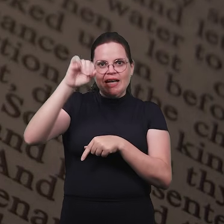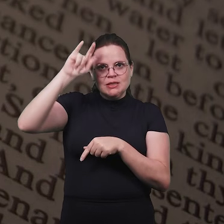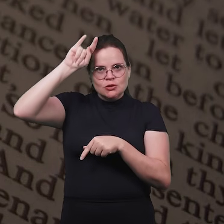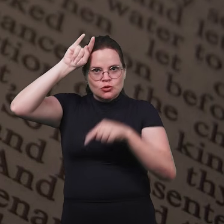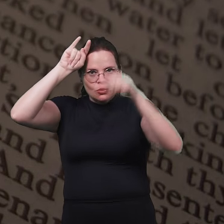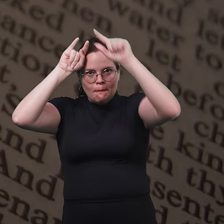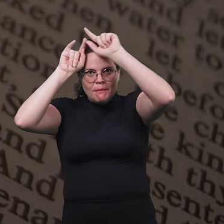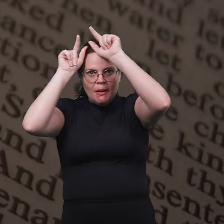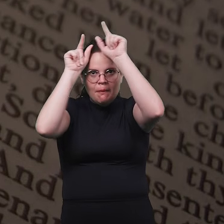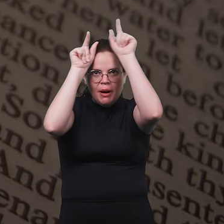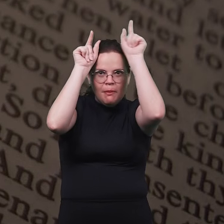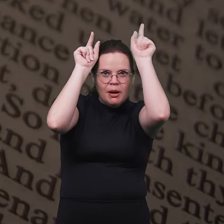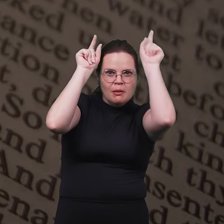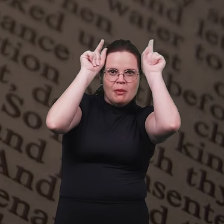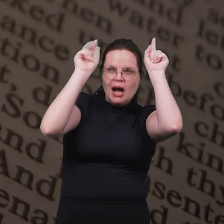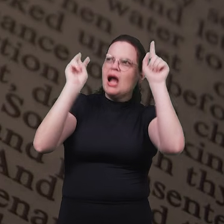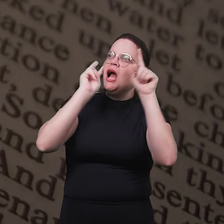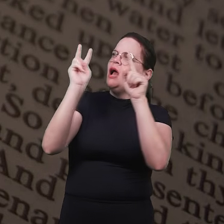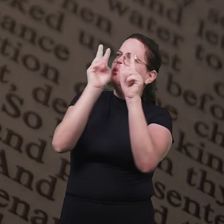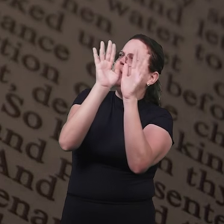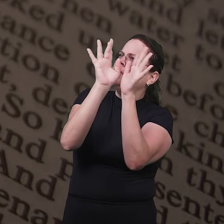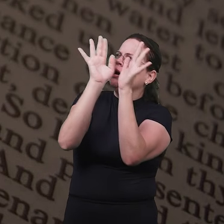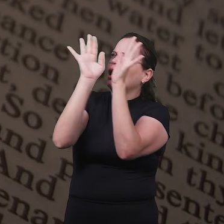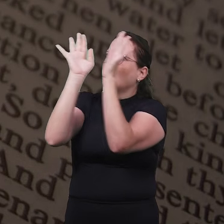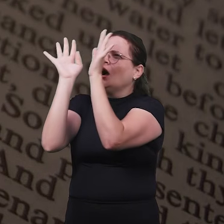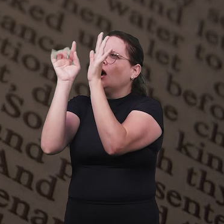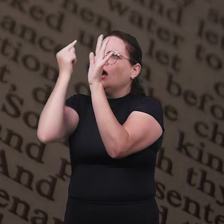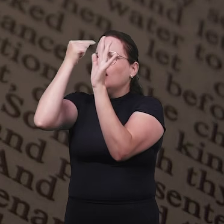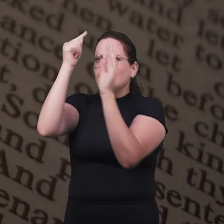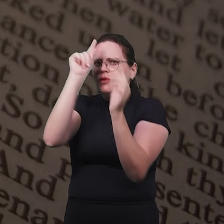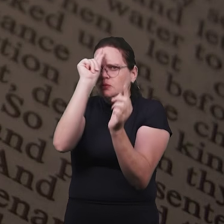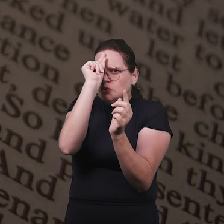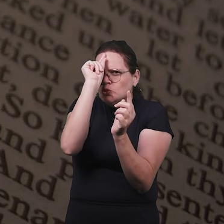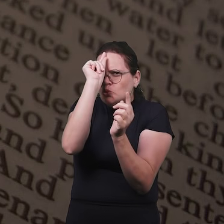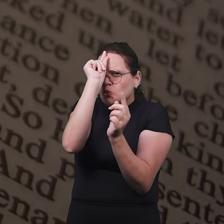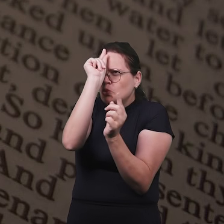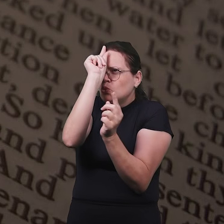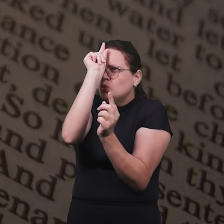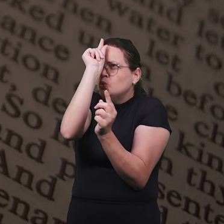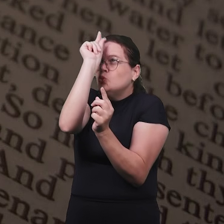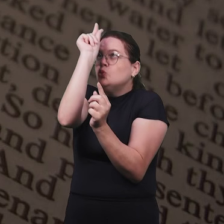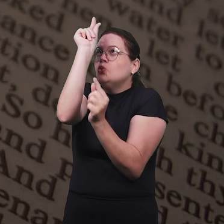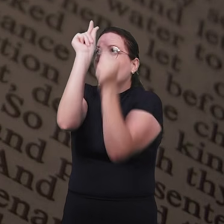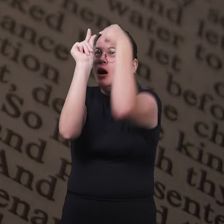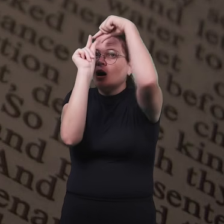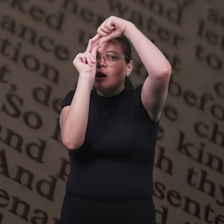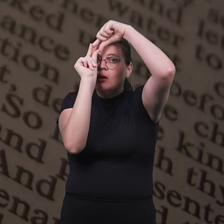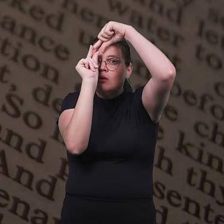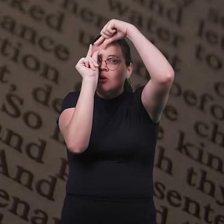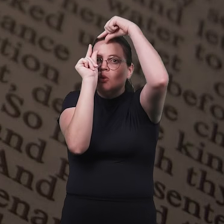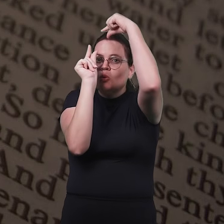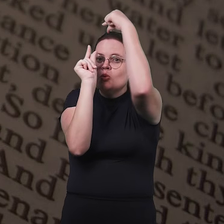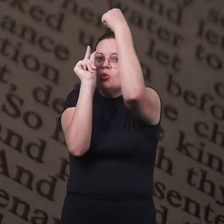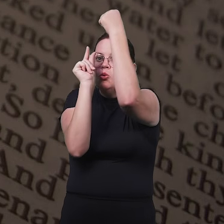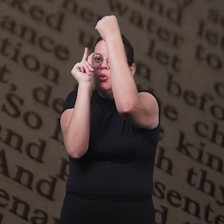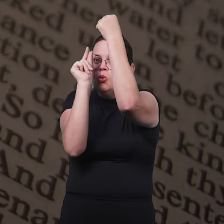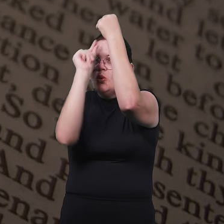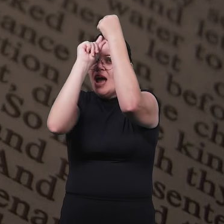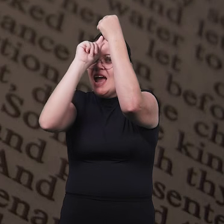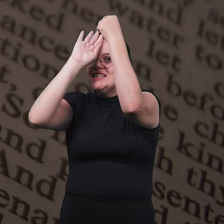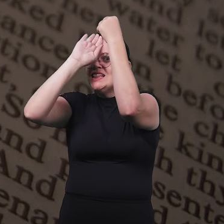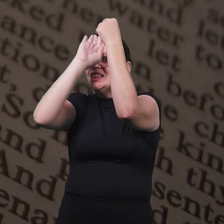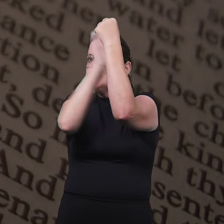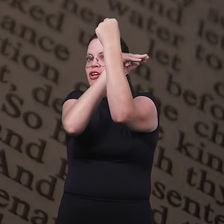pontas, eis que entre elas subiu outra ponta pequena, diante da qual 3 das